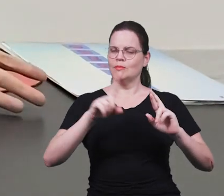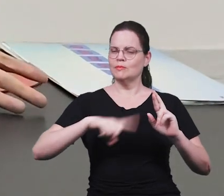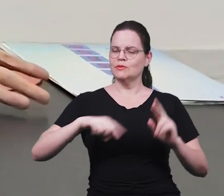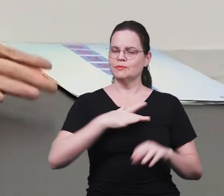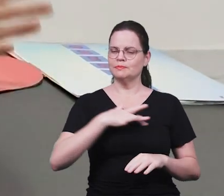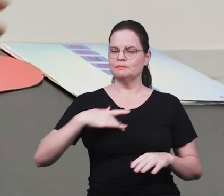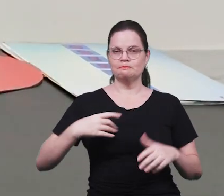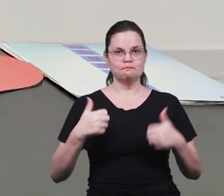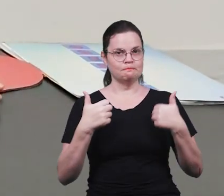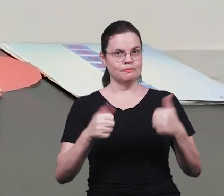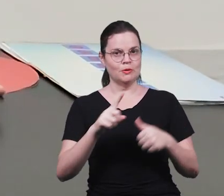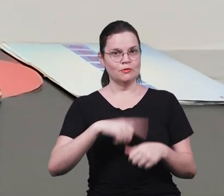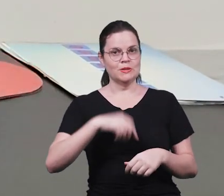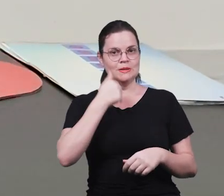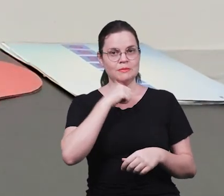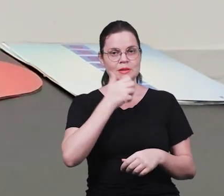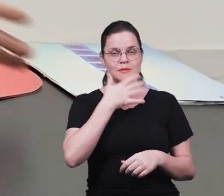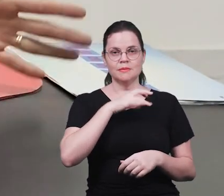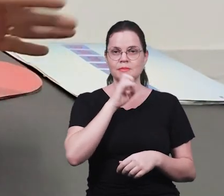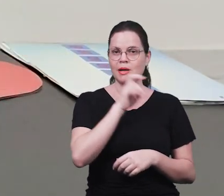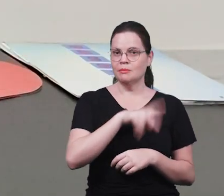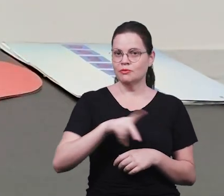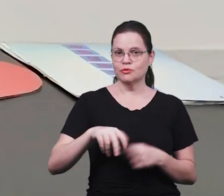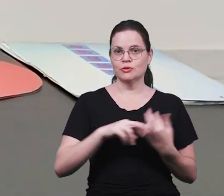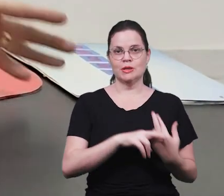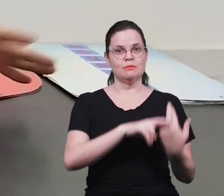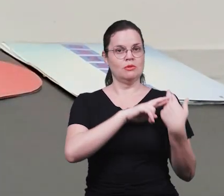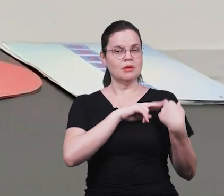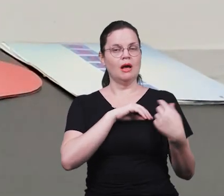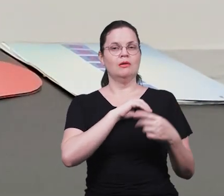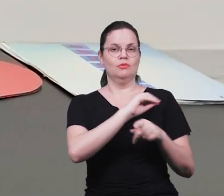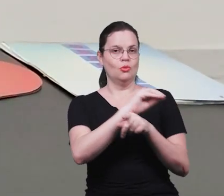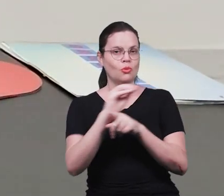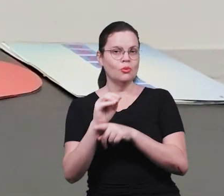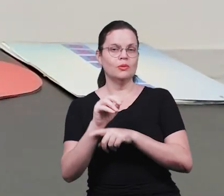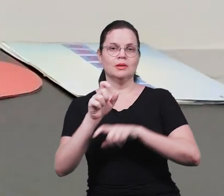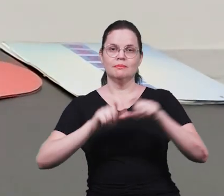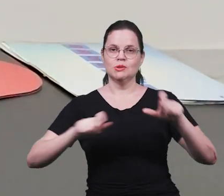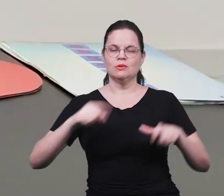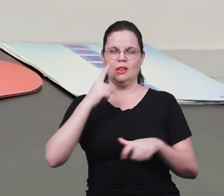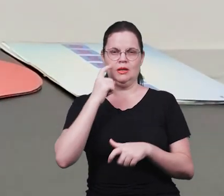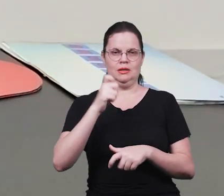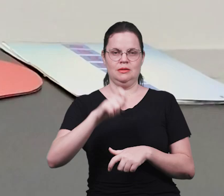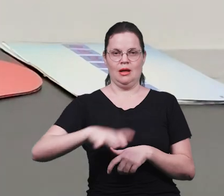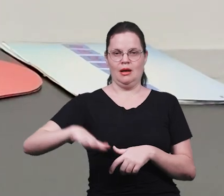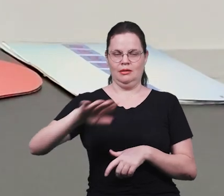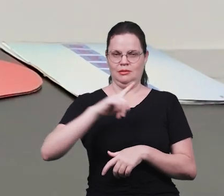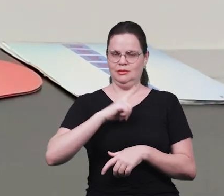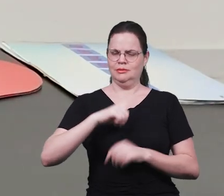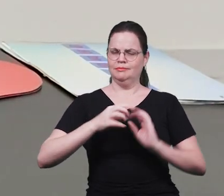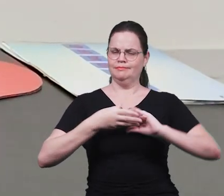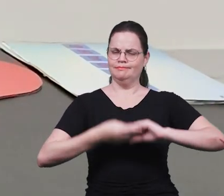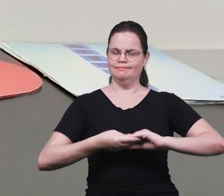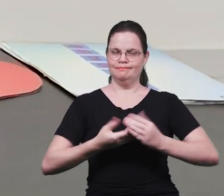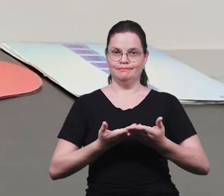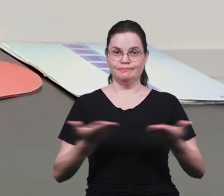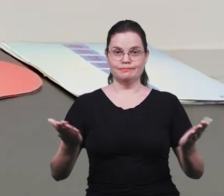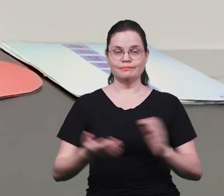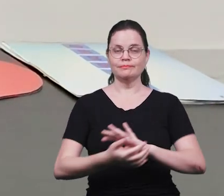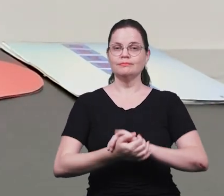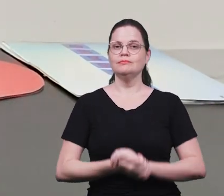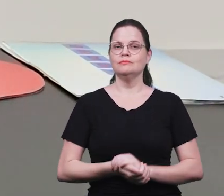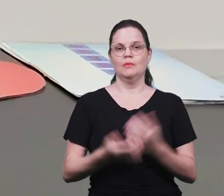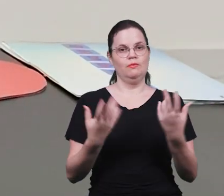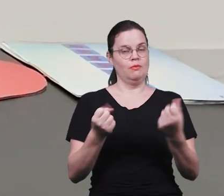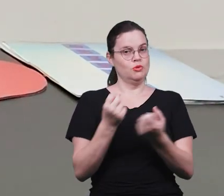Desejo que todos estejam bem, os pais, professores, cuidadores e os interessados no assunto. Nós vamos